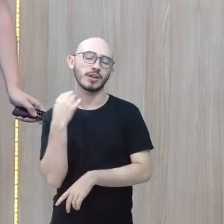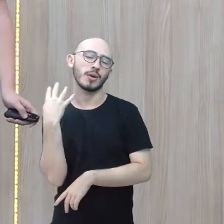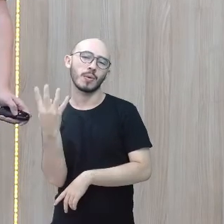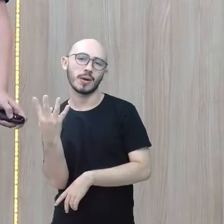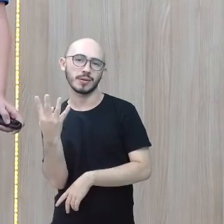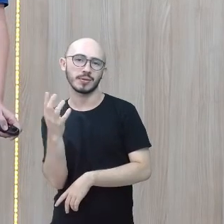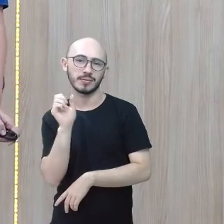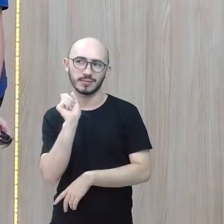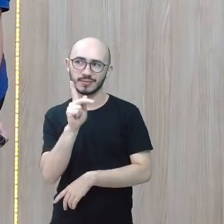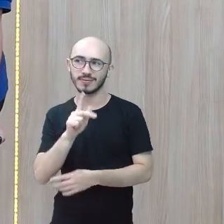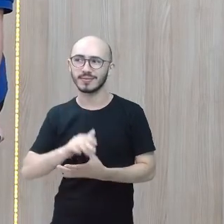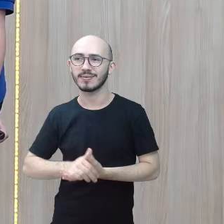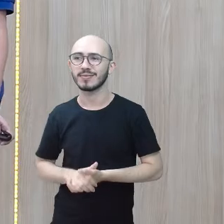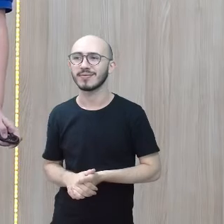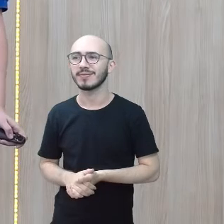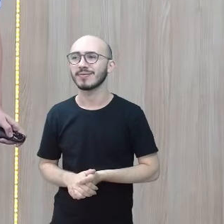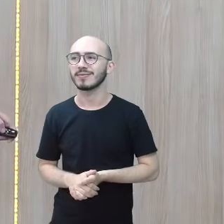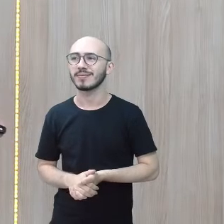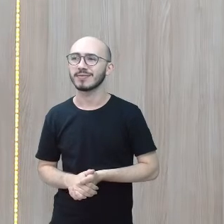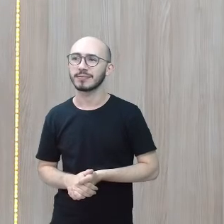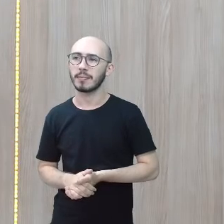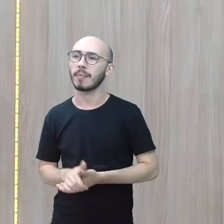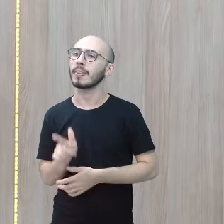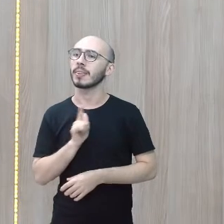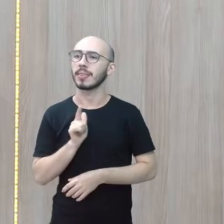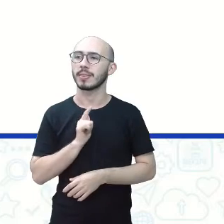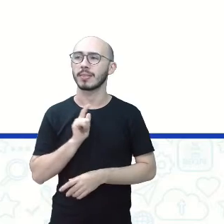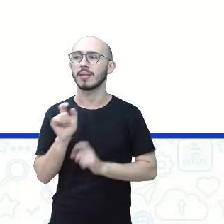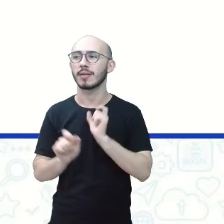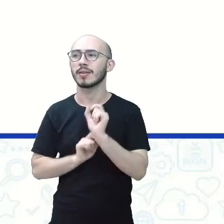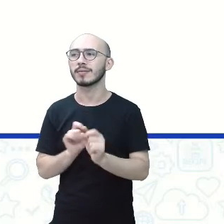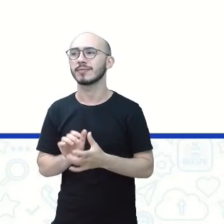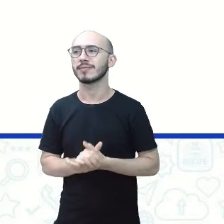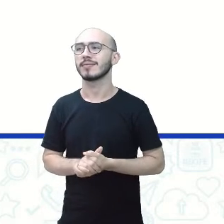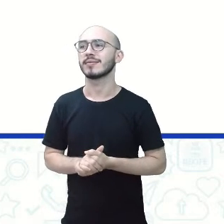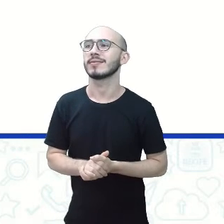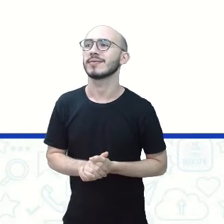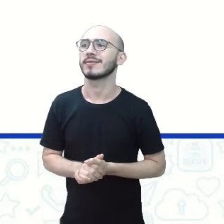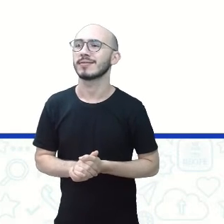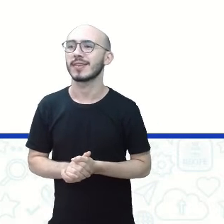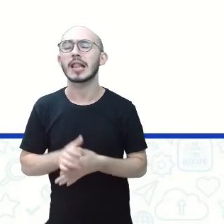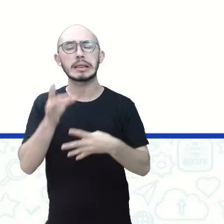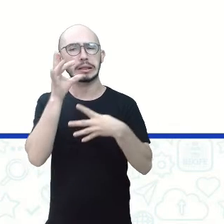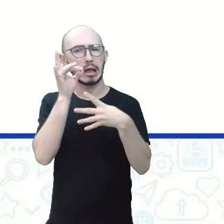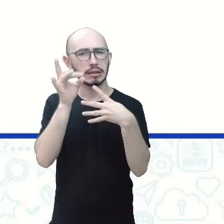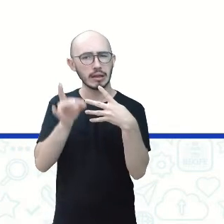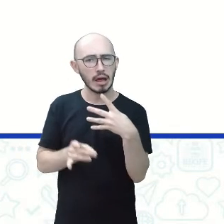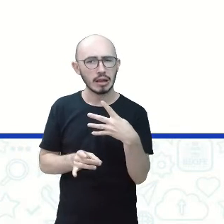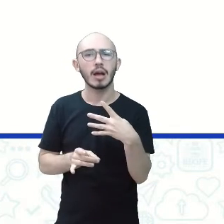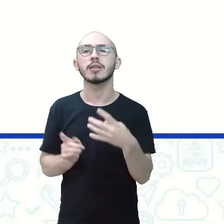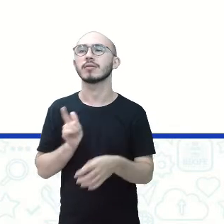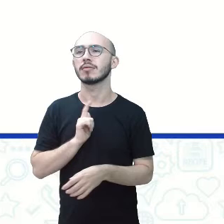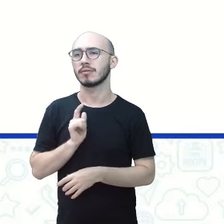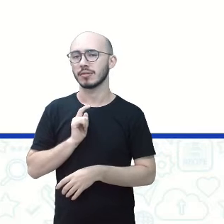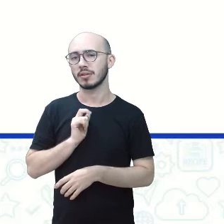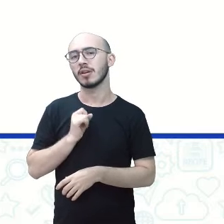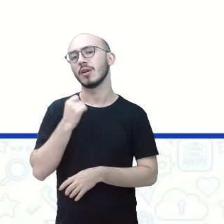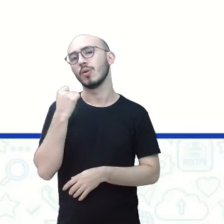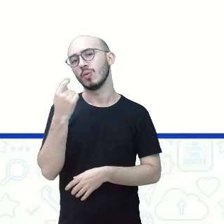4, beleza, gente? Então, a gente tem Tiago colocou aí passo a passo, ó. 2,